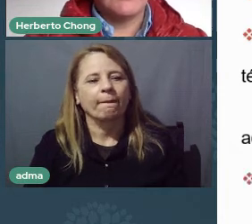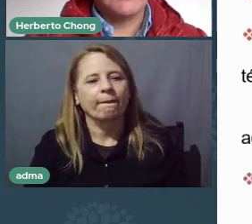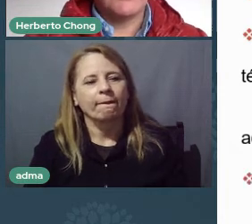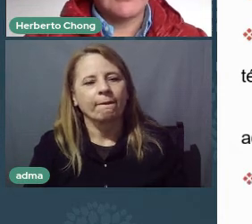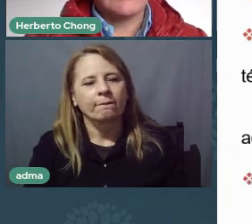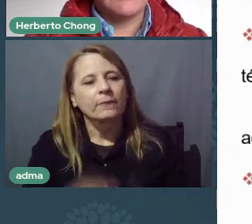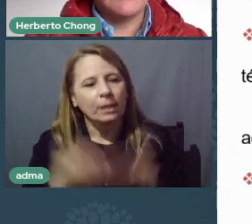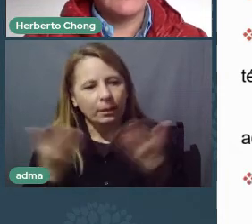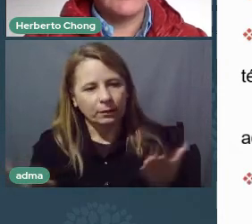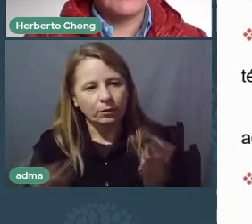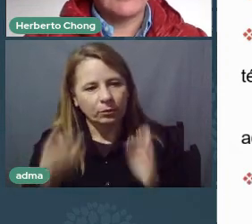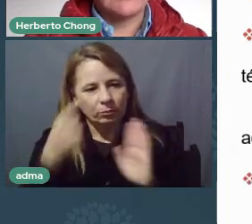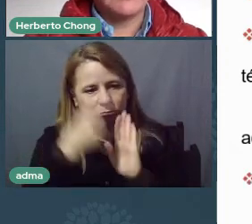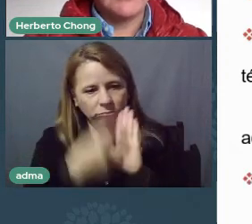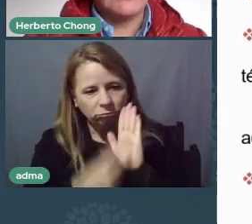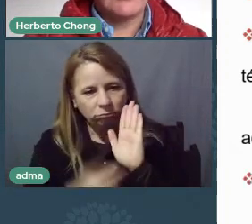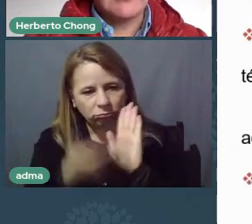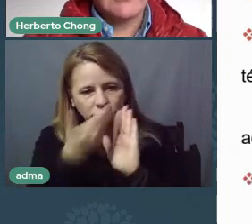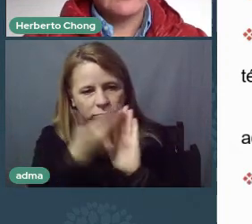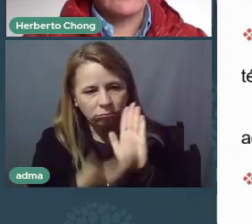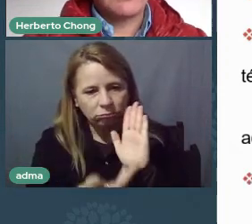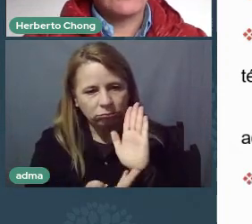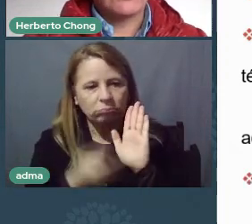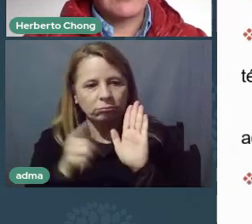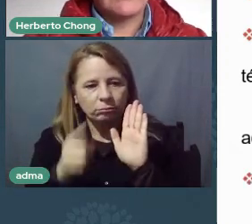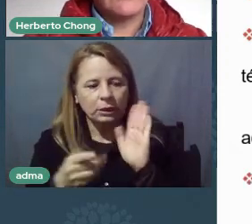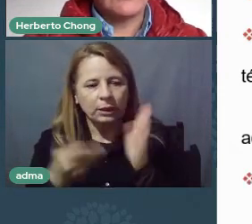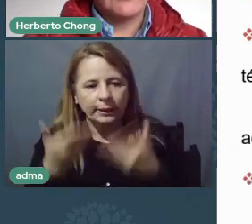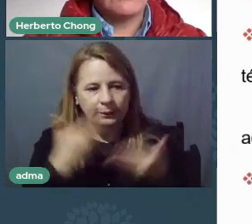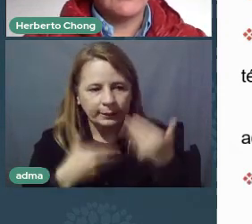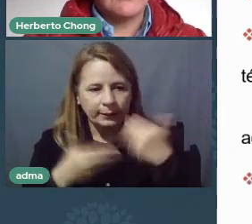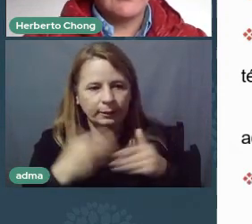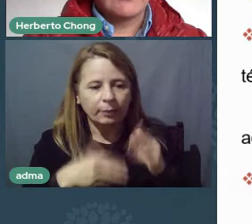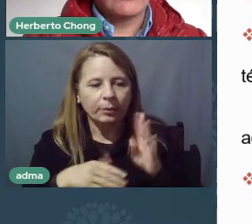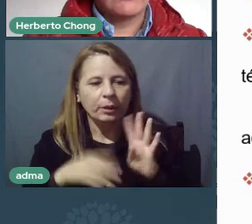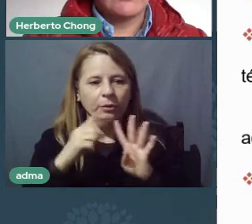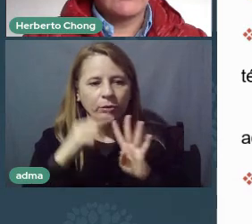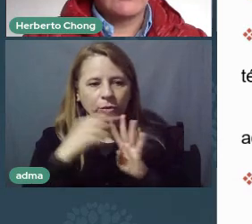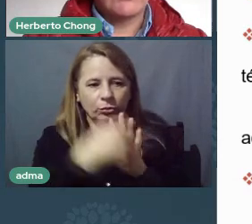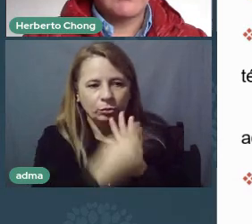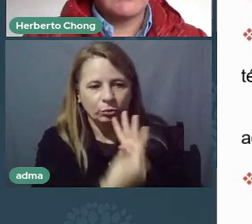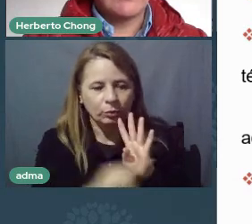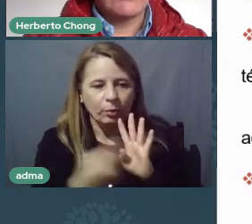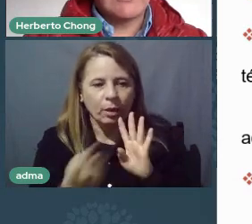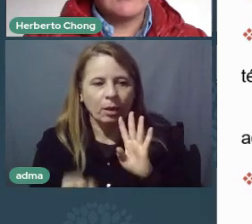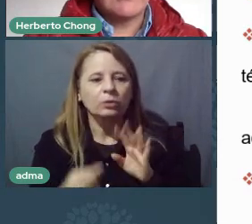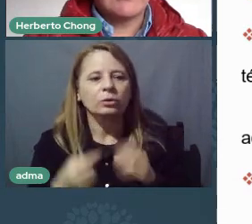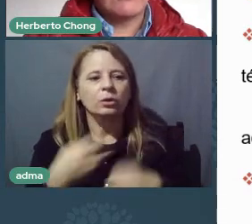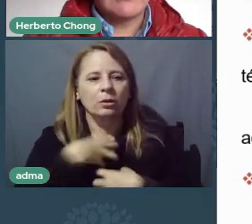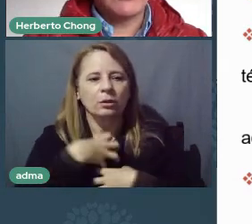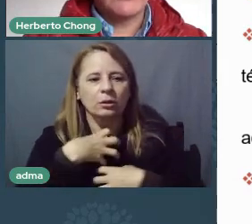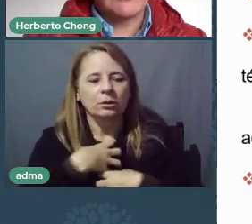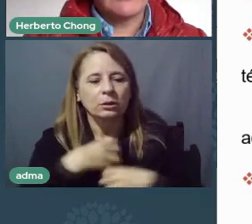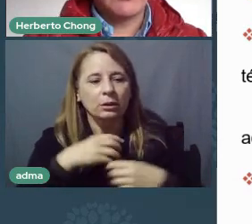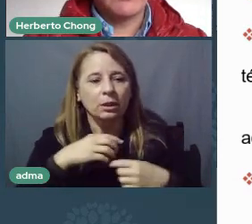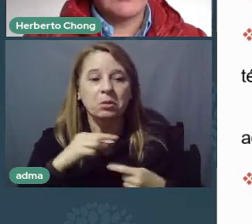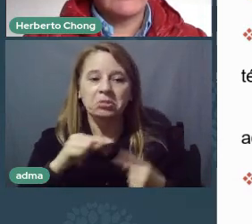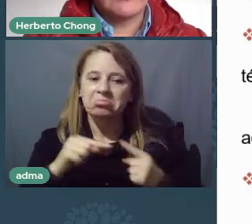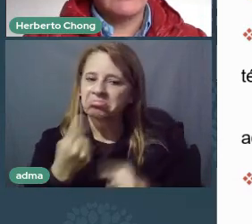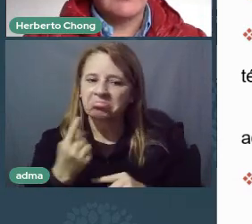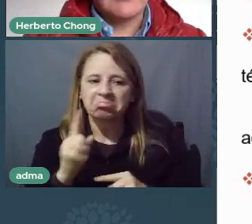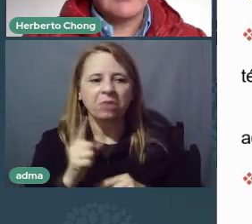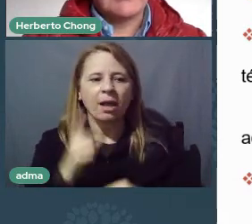esse subtipo de asma de difícil tratamento, nos passos 4 e 5, né? Controle de sintoma não adequado e até 4%